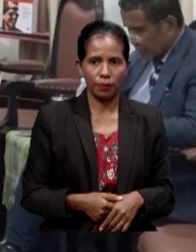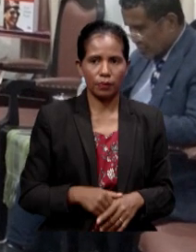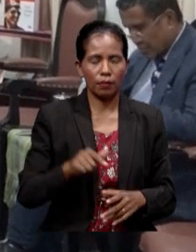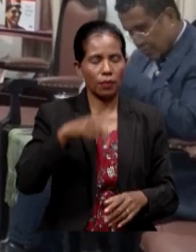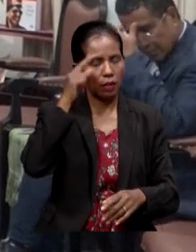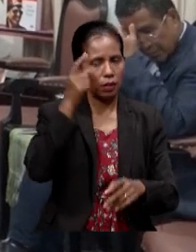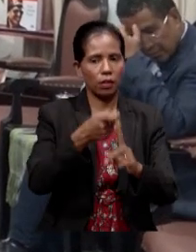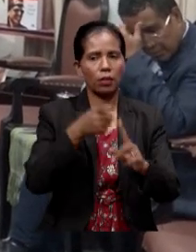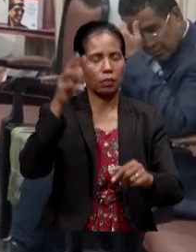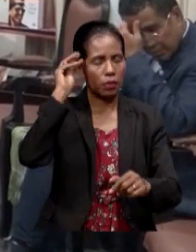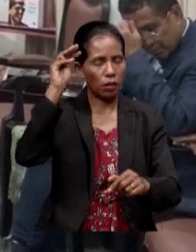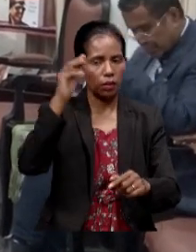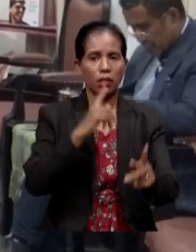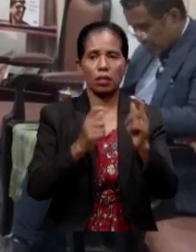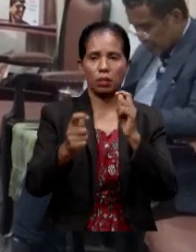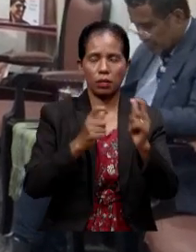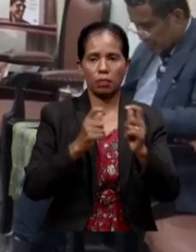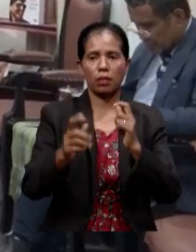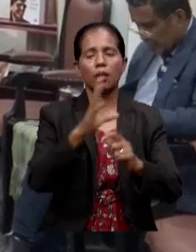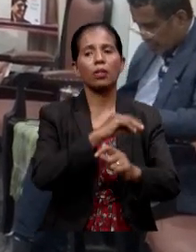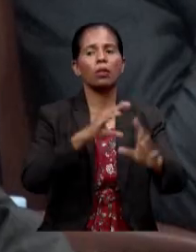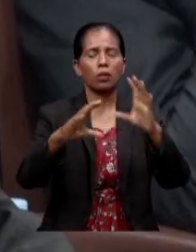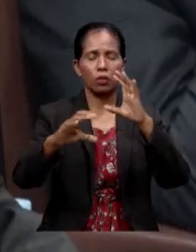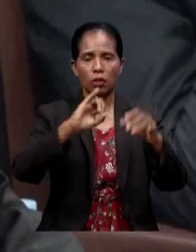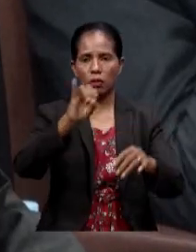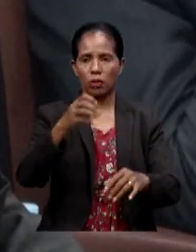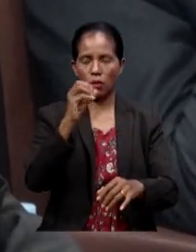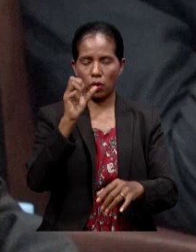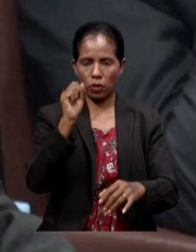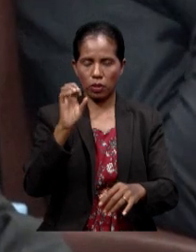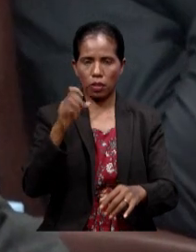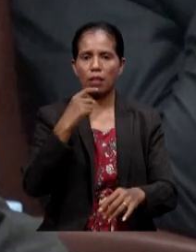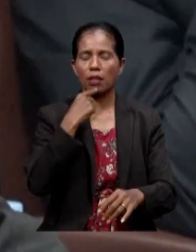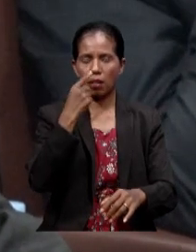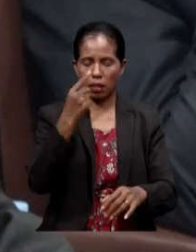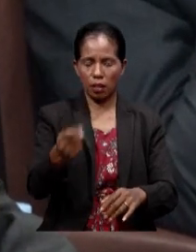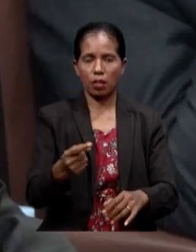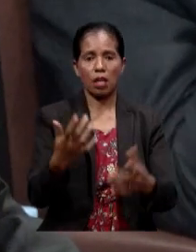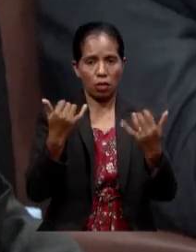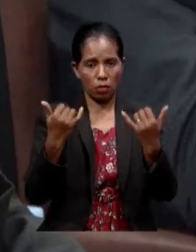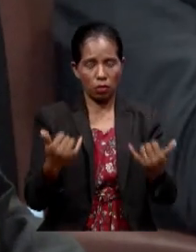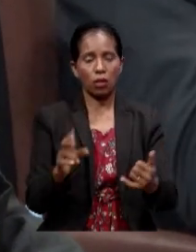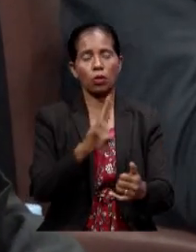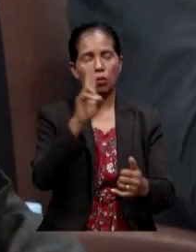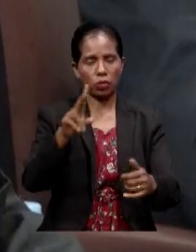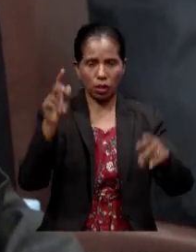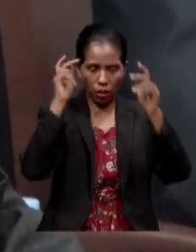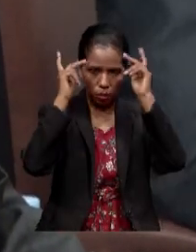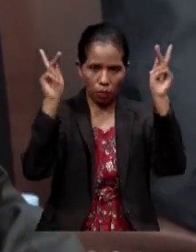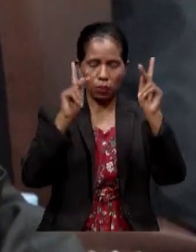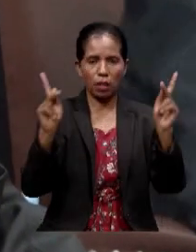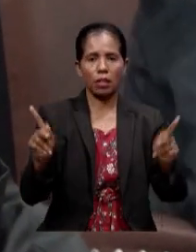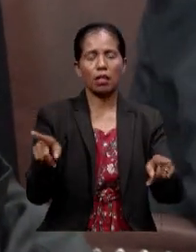Governo Liuhusi, ministro de Transporte e Comunicação, José Agostinho da Silva Hateden, provisoriamente se usa Timor Plaza